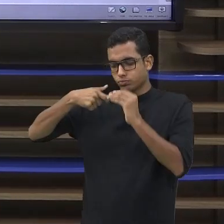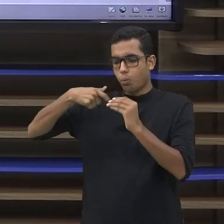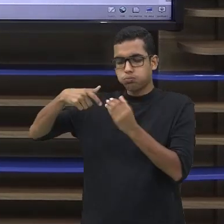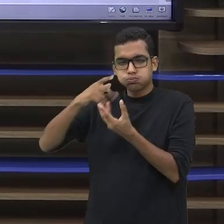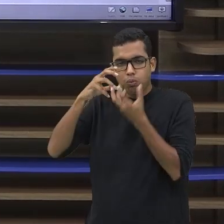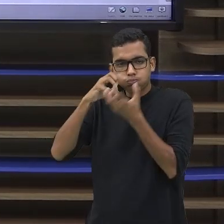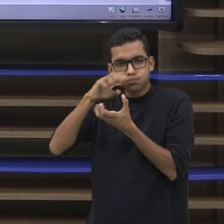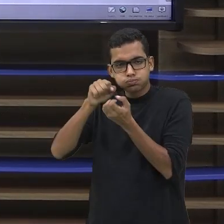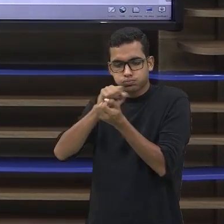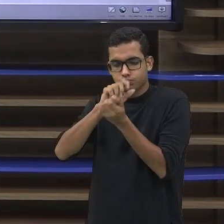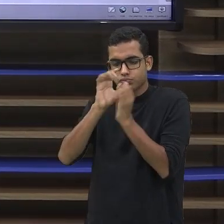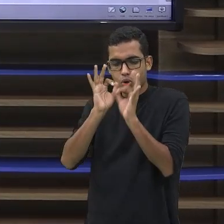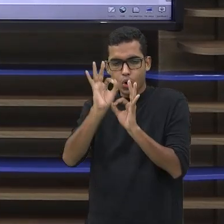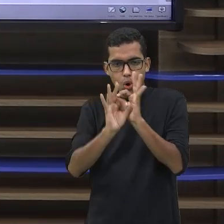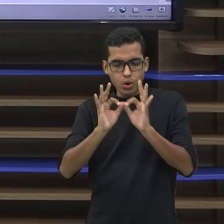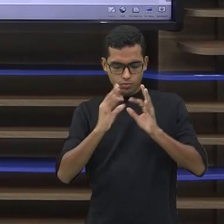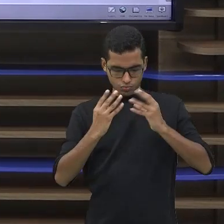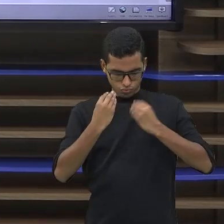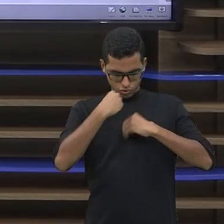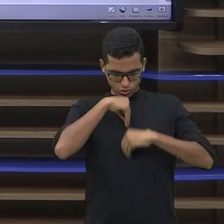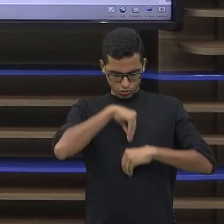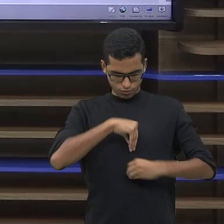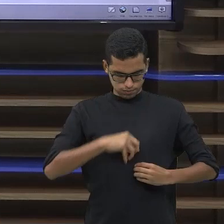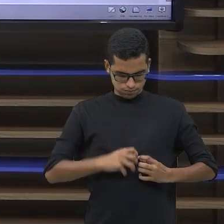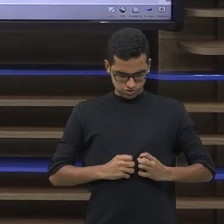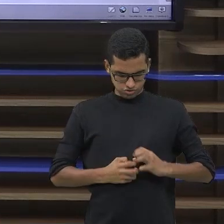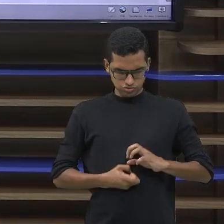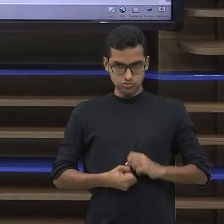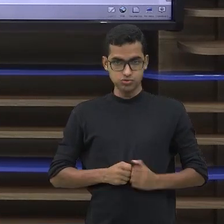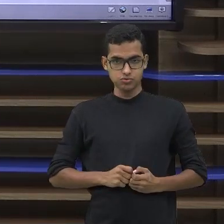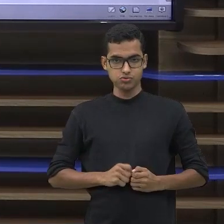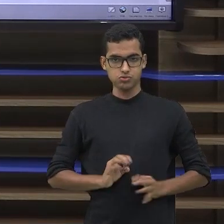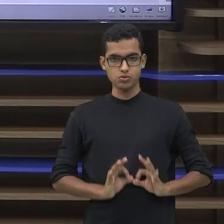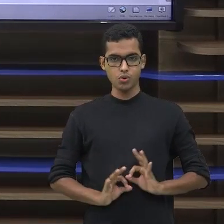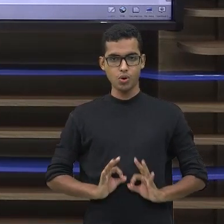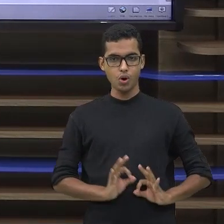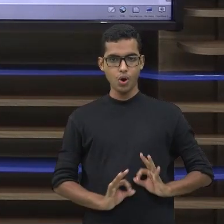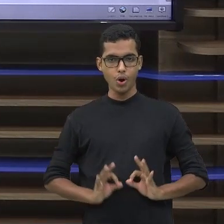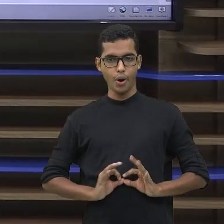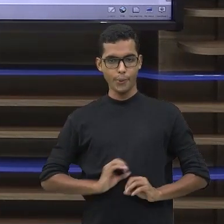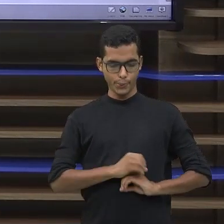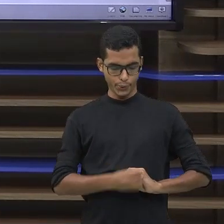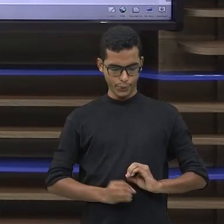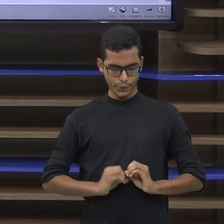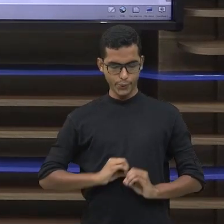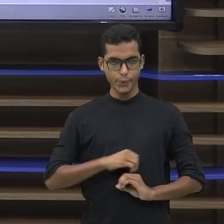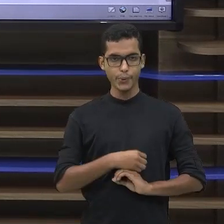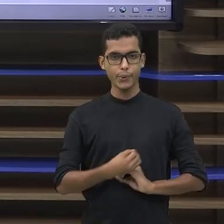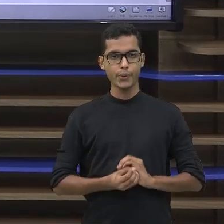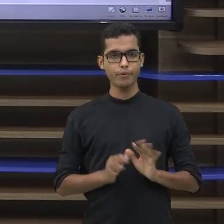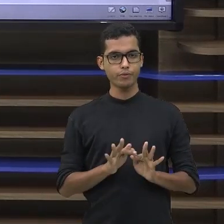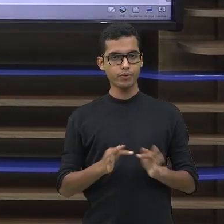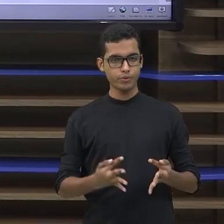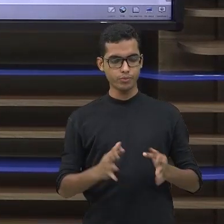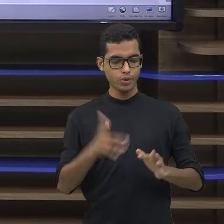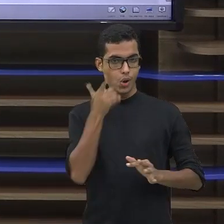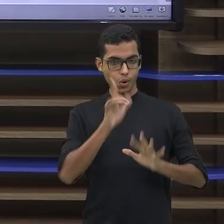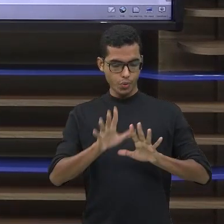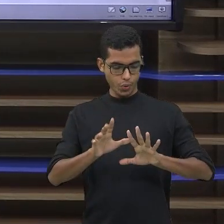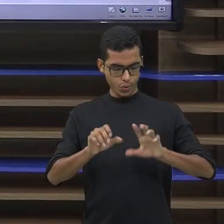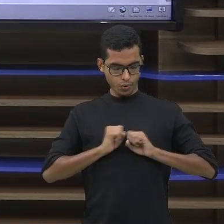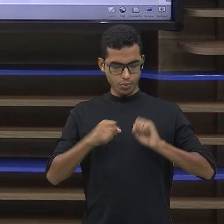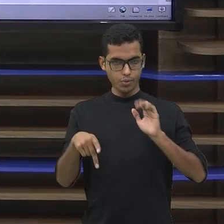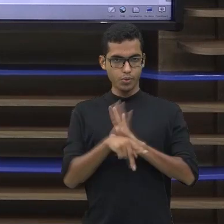digestão. Para pegar as moléculas complexas, diminuí-las, deixá-las em tamanho de nutrientes para serem absorvidos